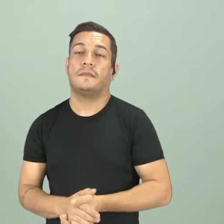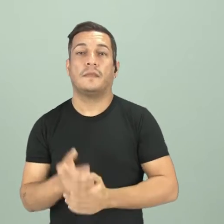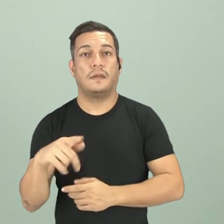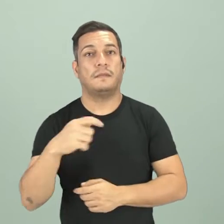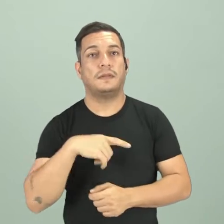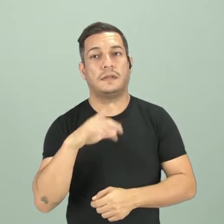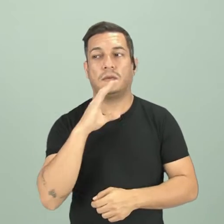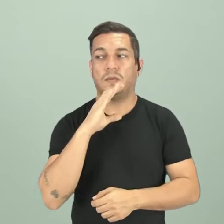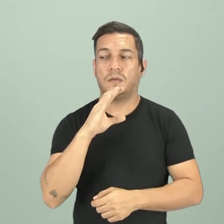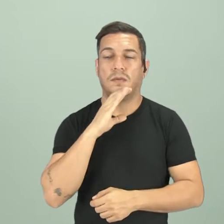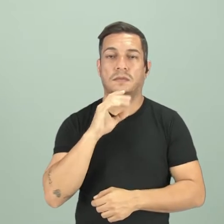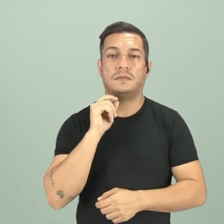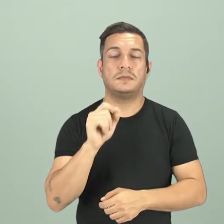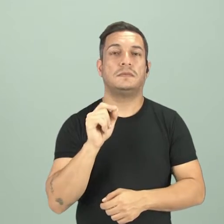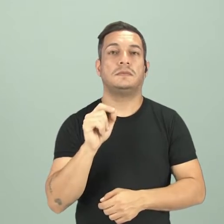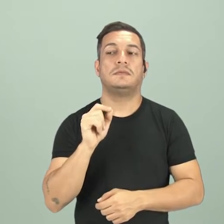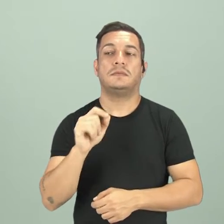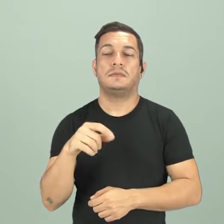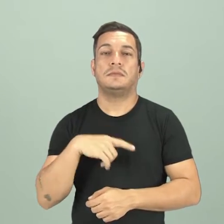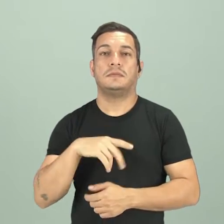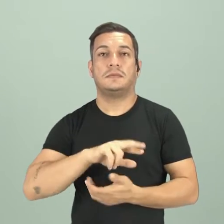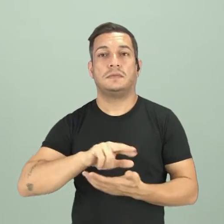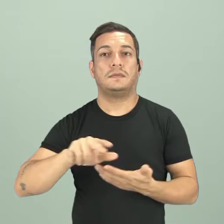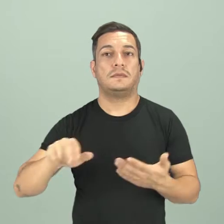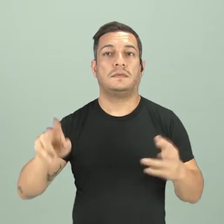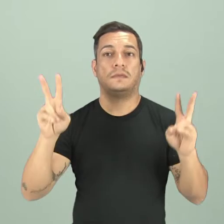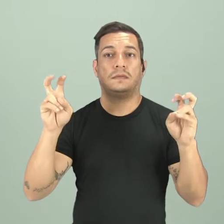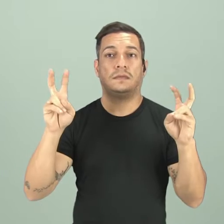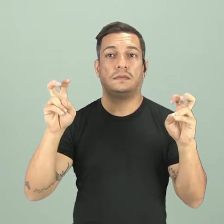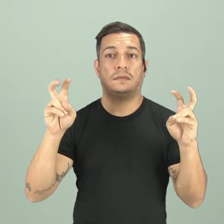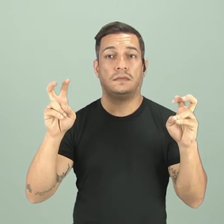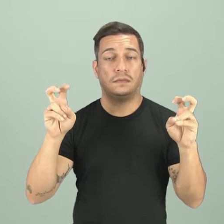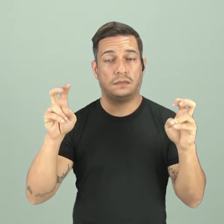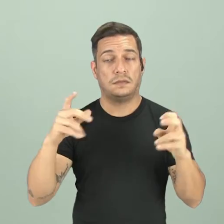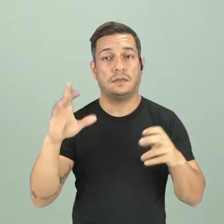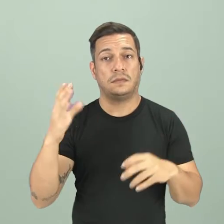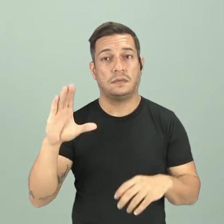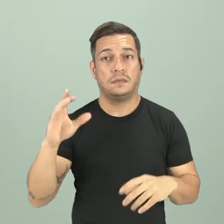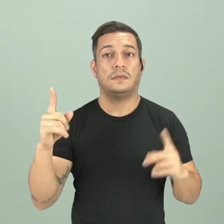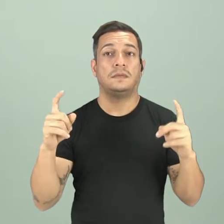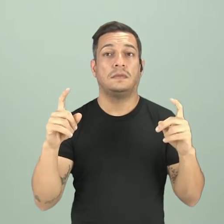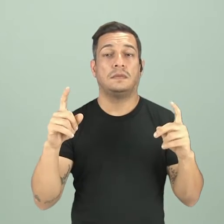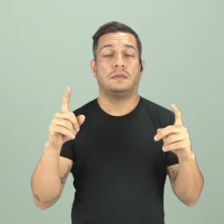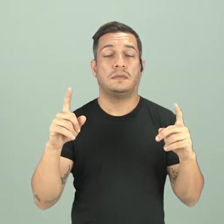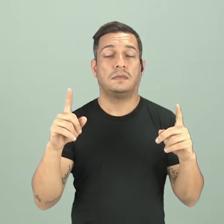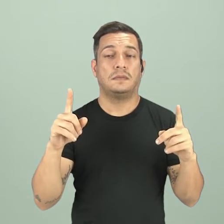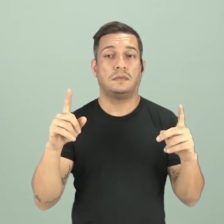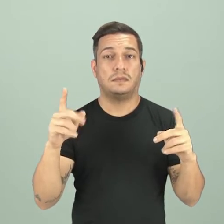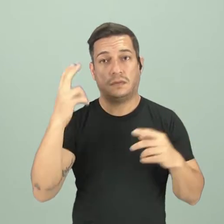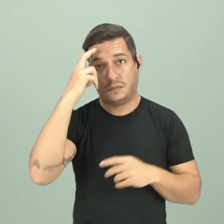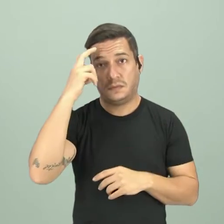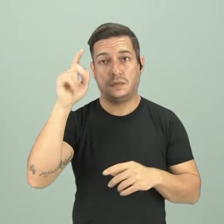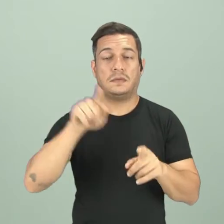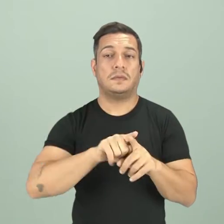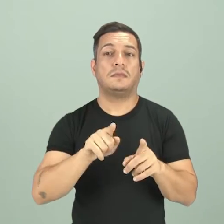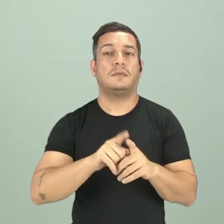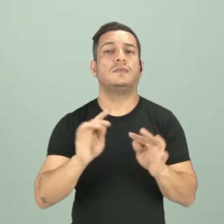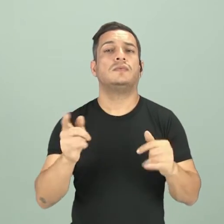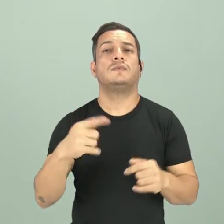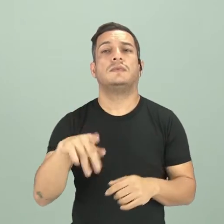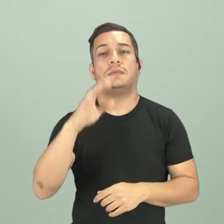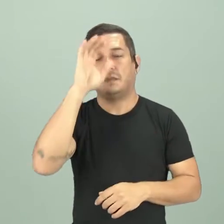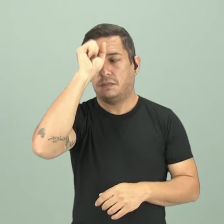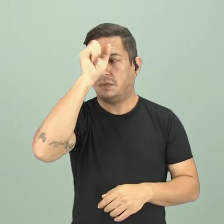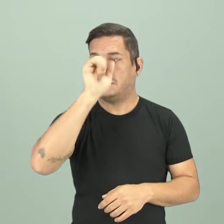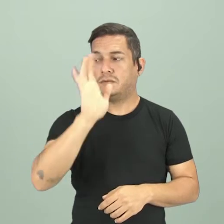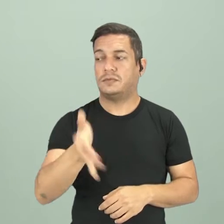ter um conhecimento bem assim, diversificado de várias áreas da ciência, né? da cultura, de tudo que você já